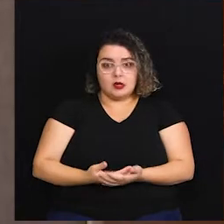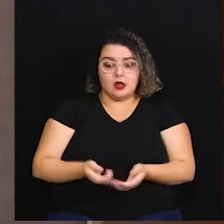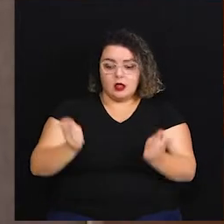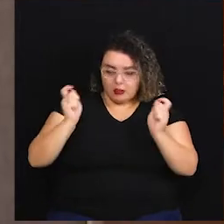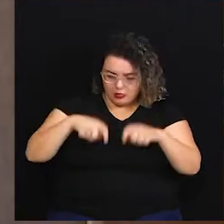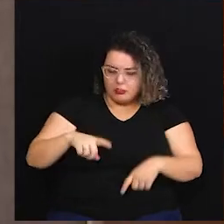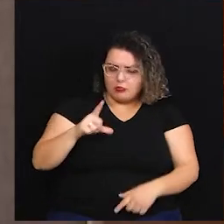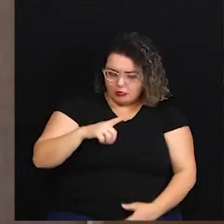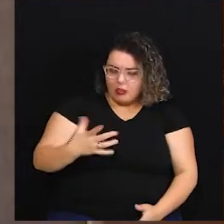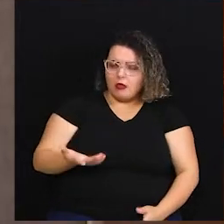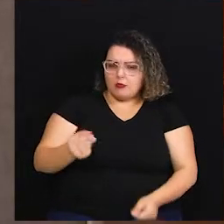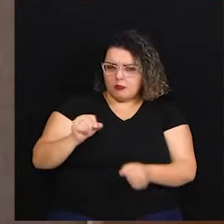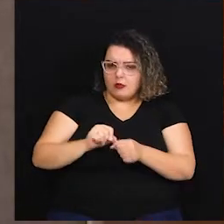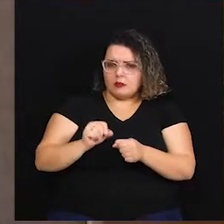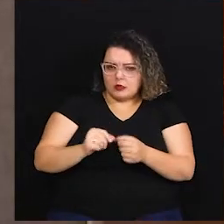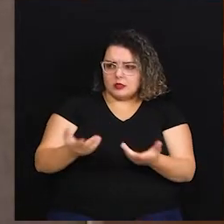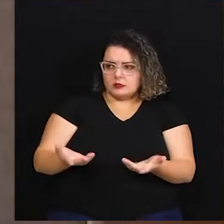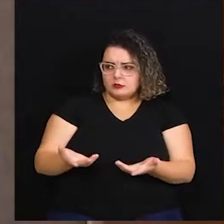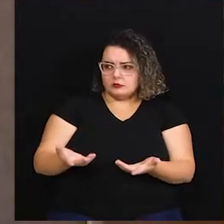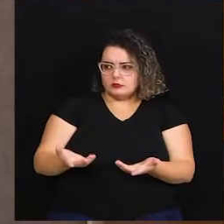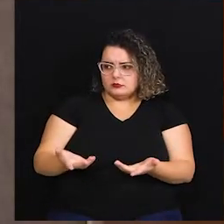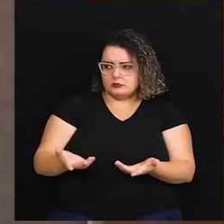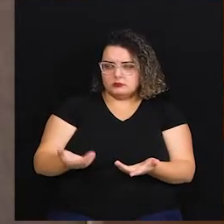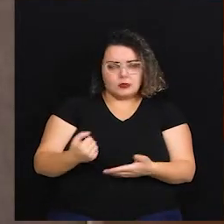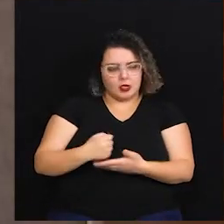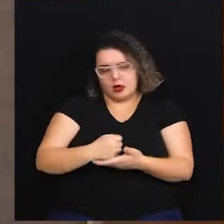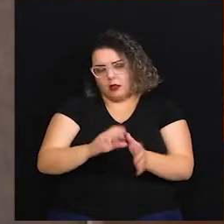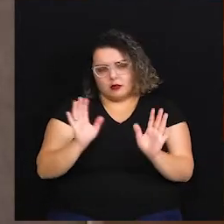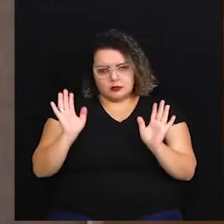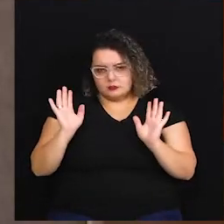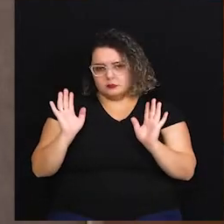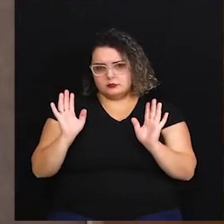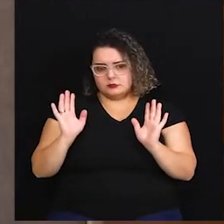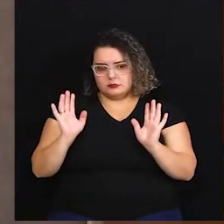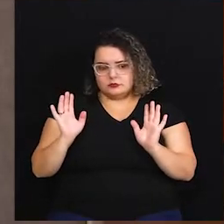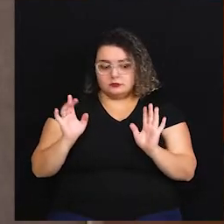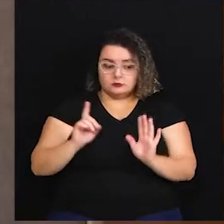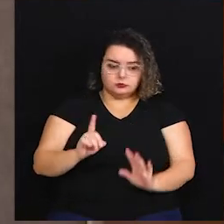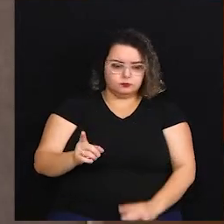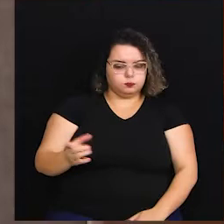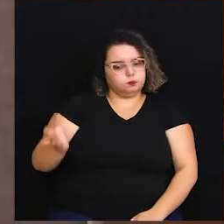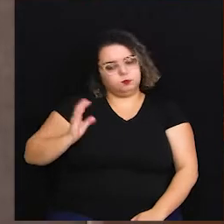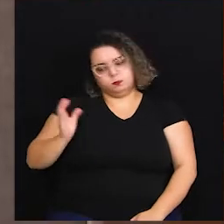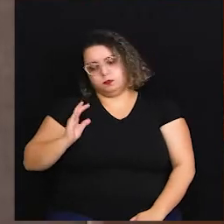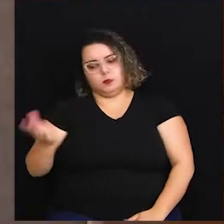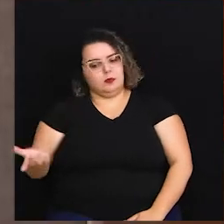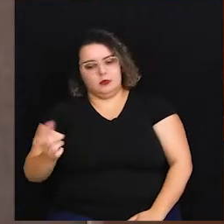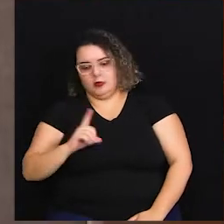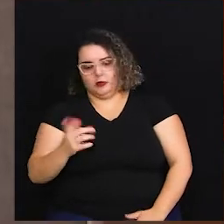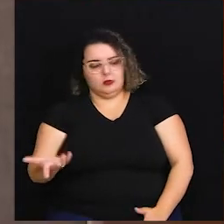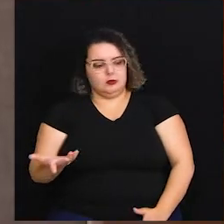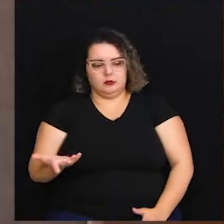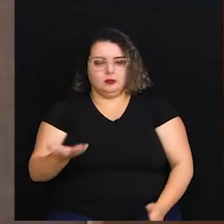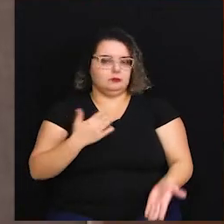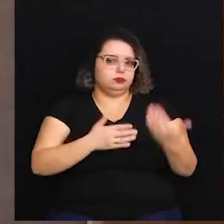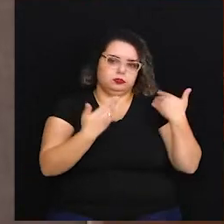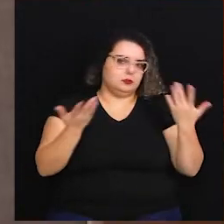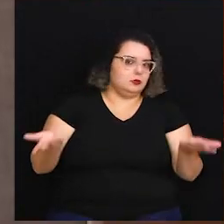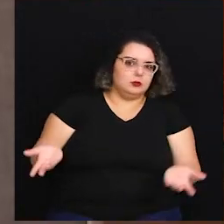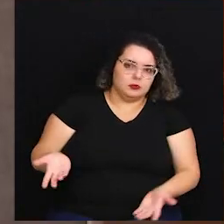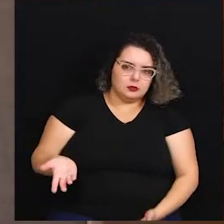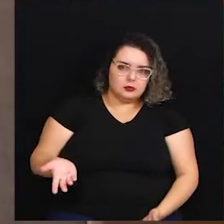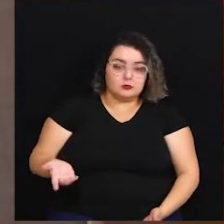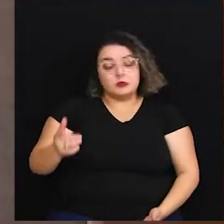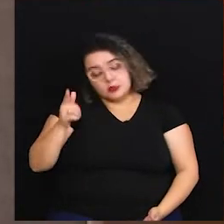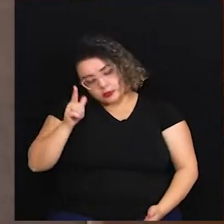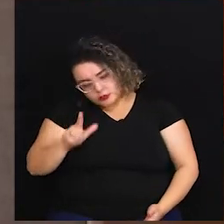e saber que ela tem potencial para fazer. Você leva. Não é aquele lucro que eu tinha com as roupas,